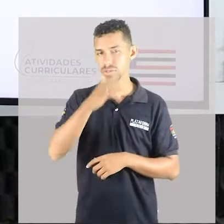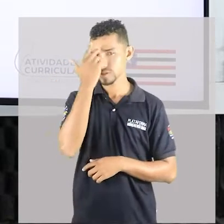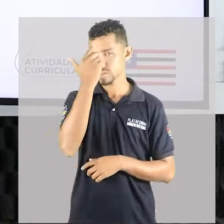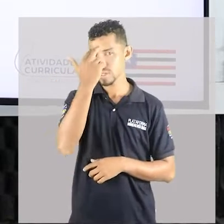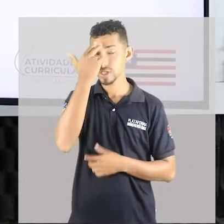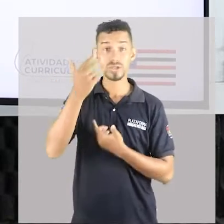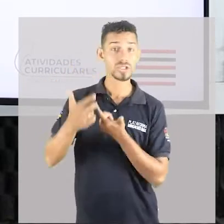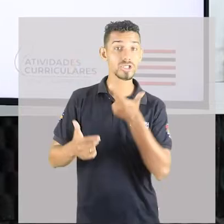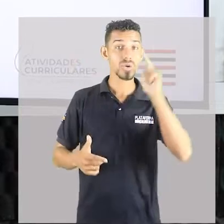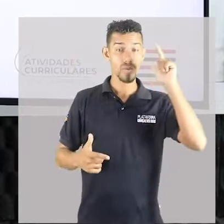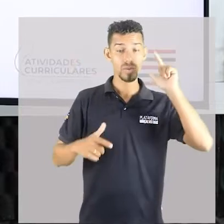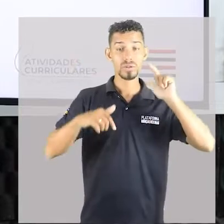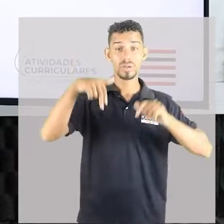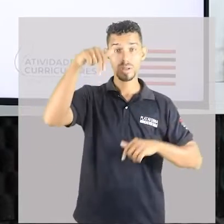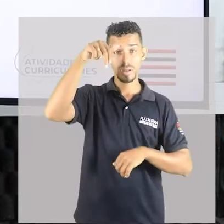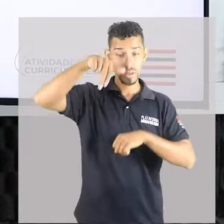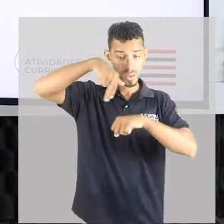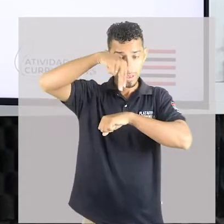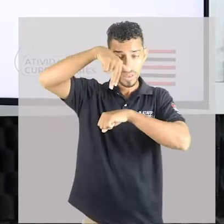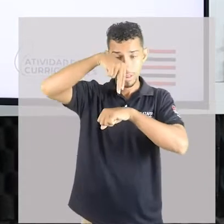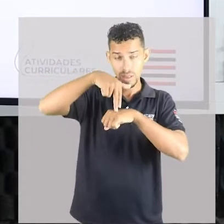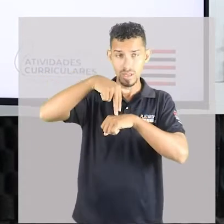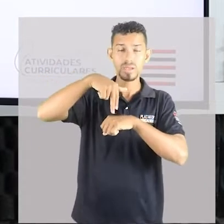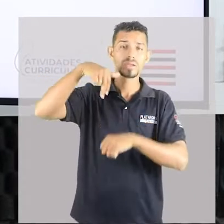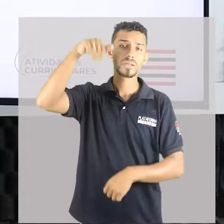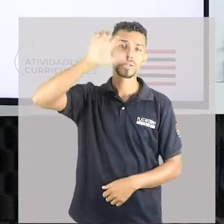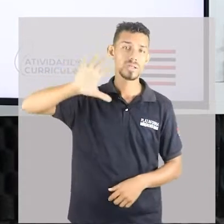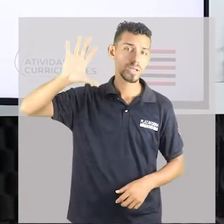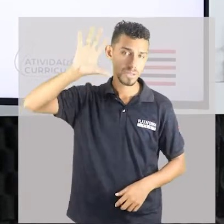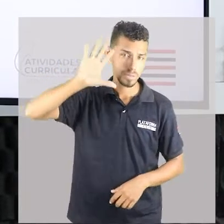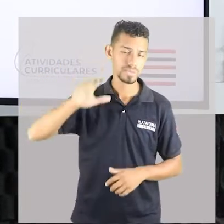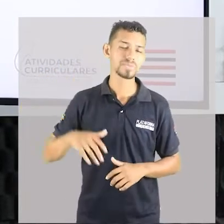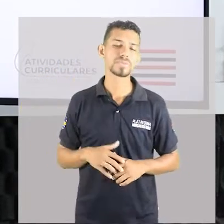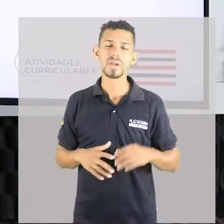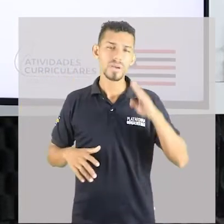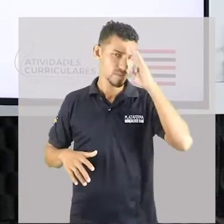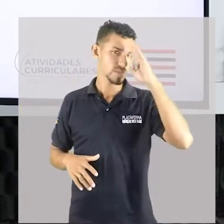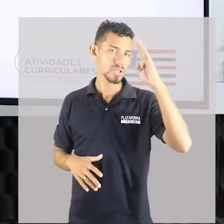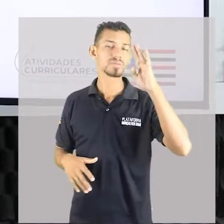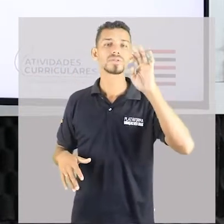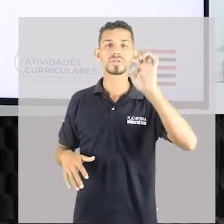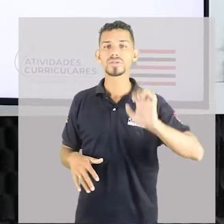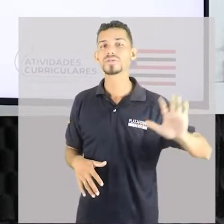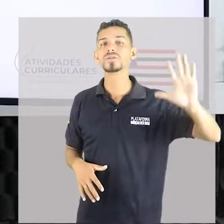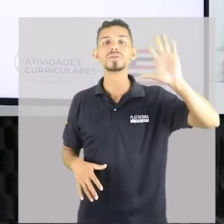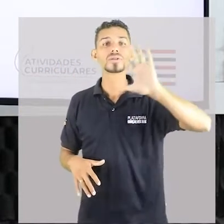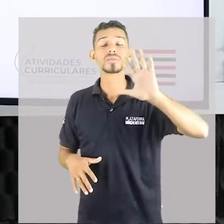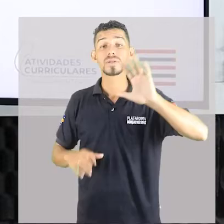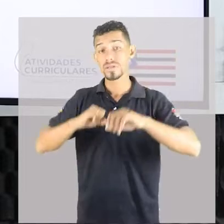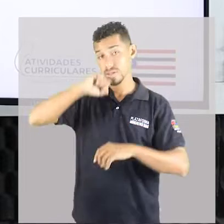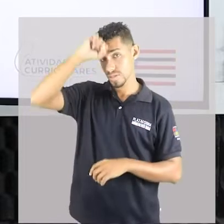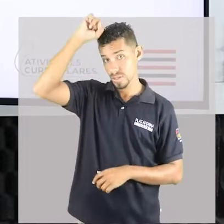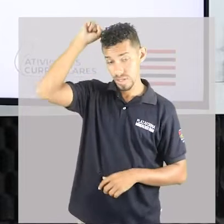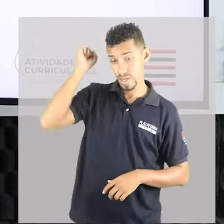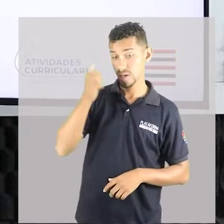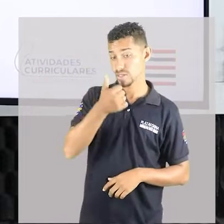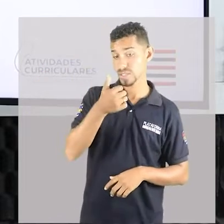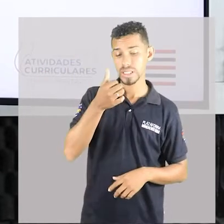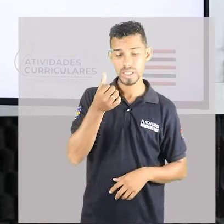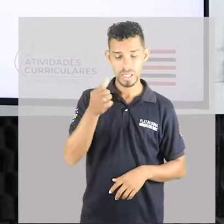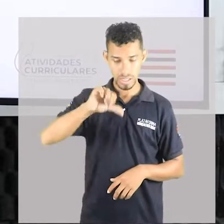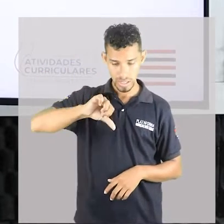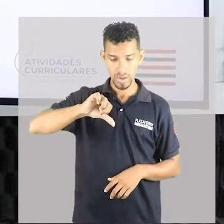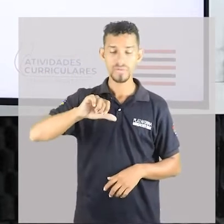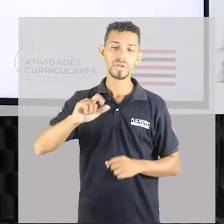outras nações. E principalmente nós vamos ver aqui dos europeus que no século XIX chegam